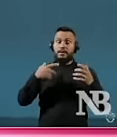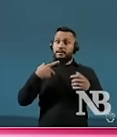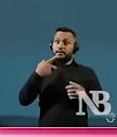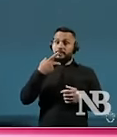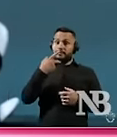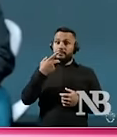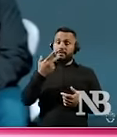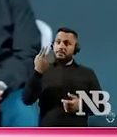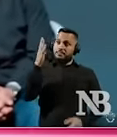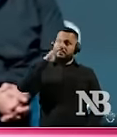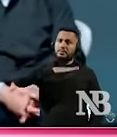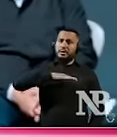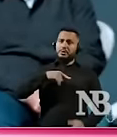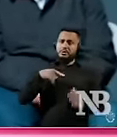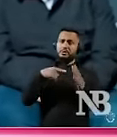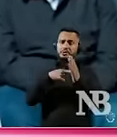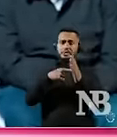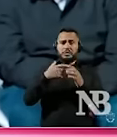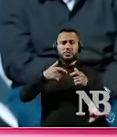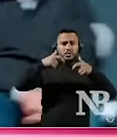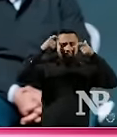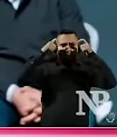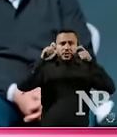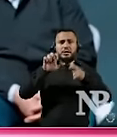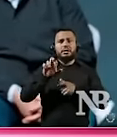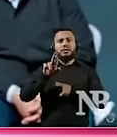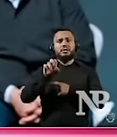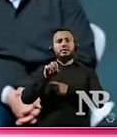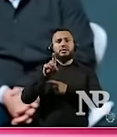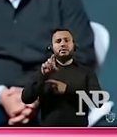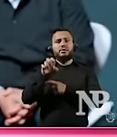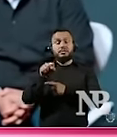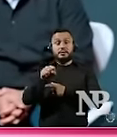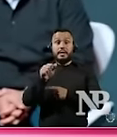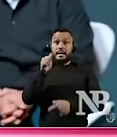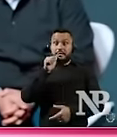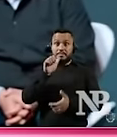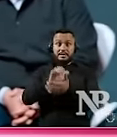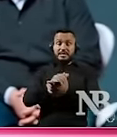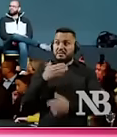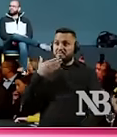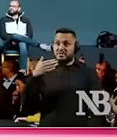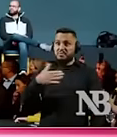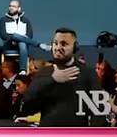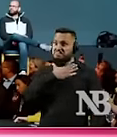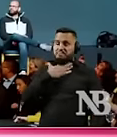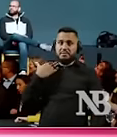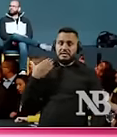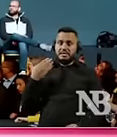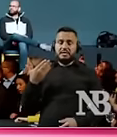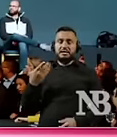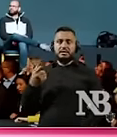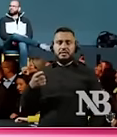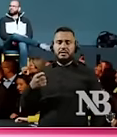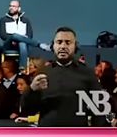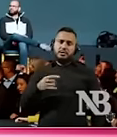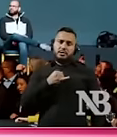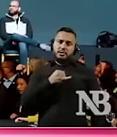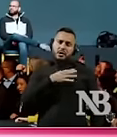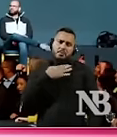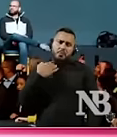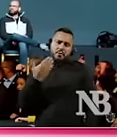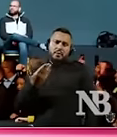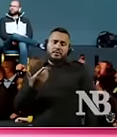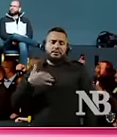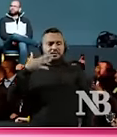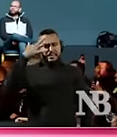o rei Herodes na época. Foi por questões políticas. A mulher dele pediu a cabeça dele na bandeja, e ele morreu. Eu tenho certeza